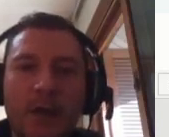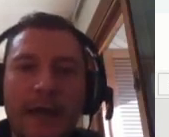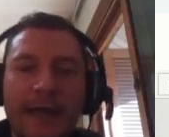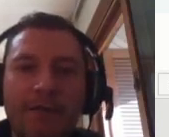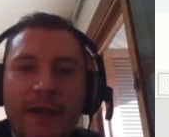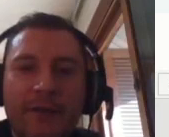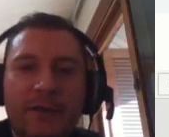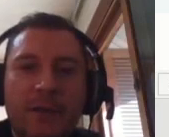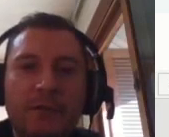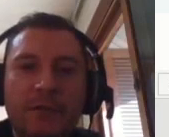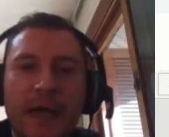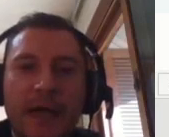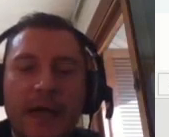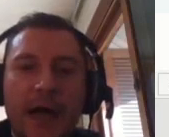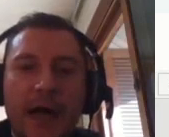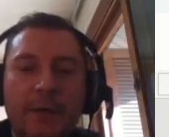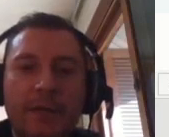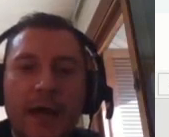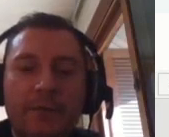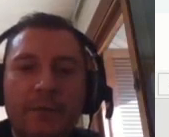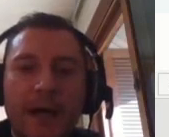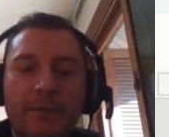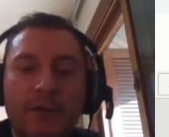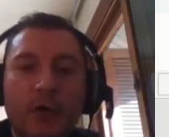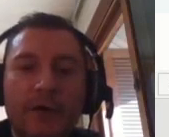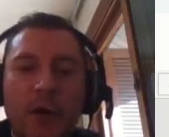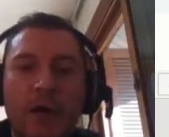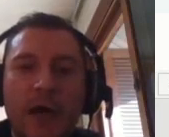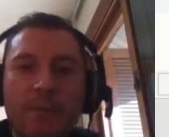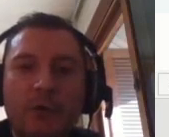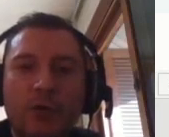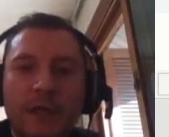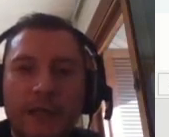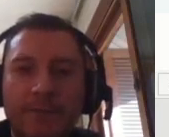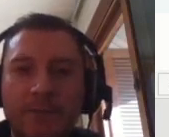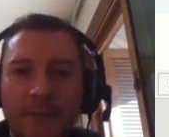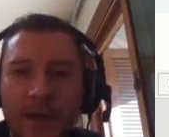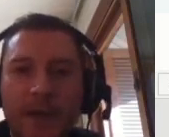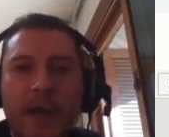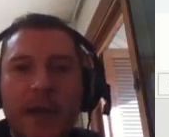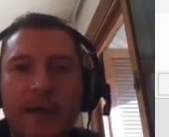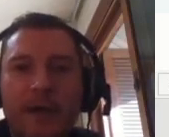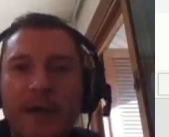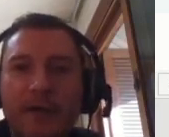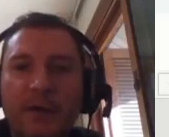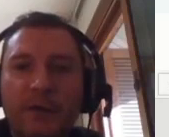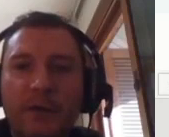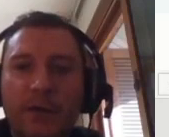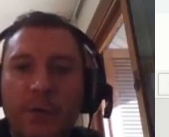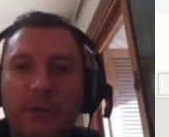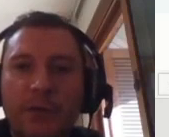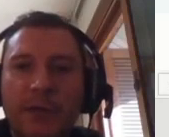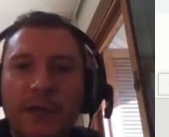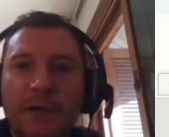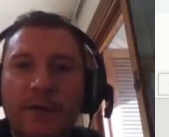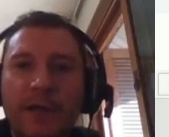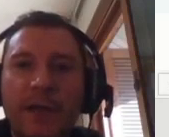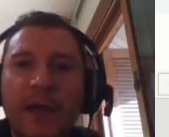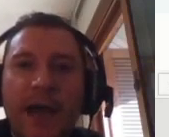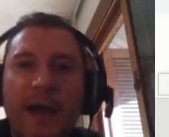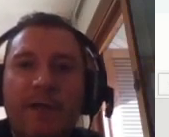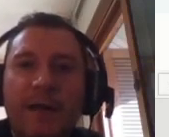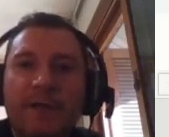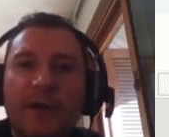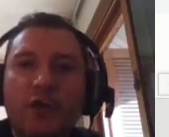qual é que é a variação da funcional hamiltoniana. Né? A variação da funcional hamiltoniana vai ser